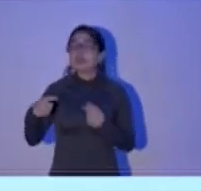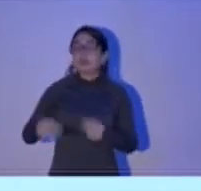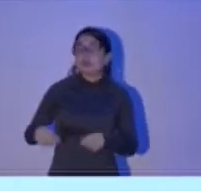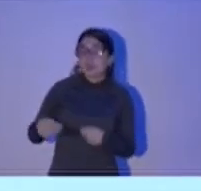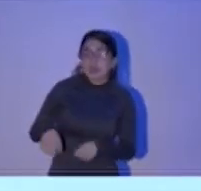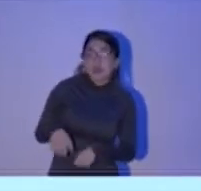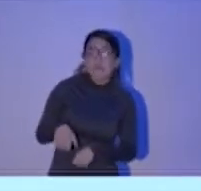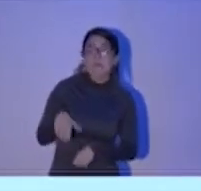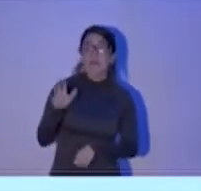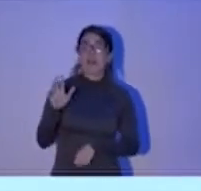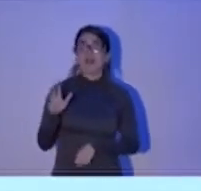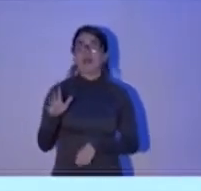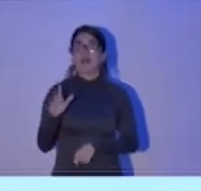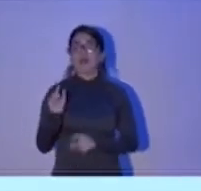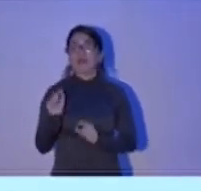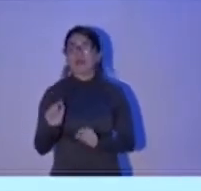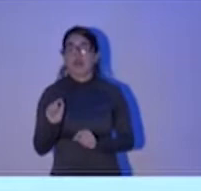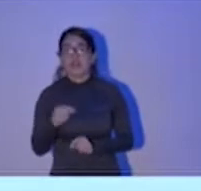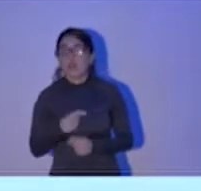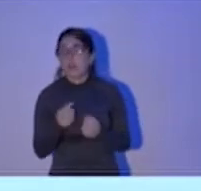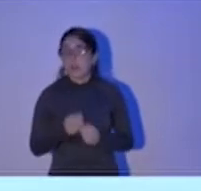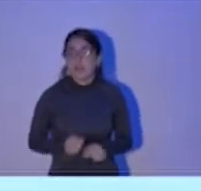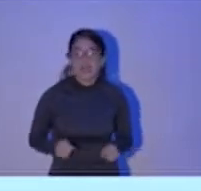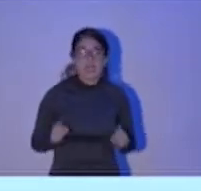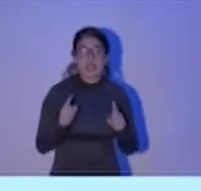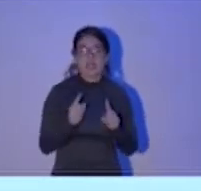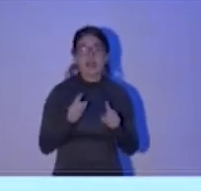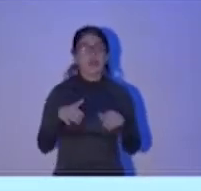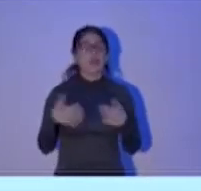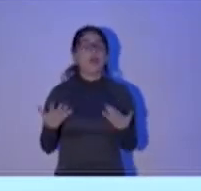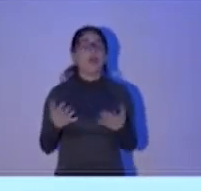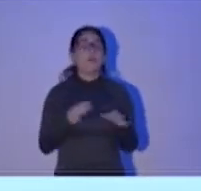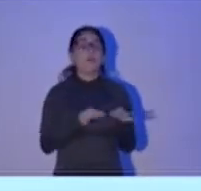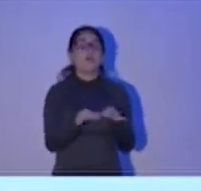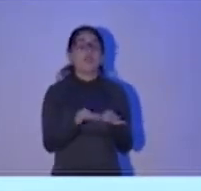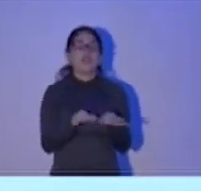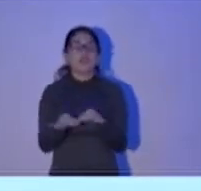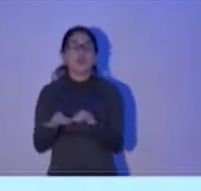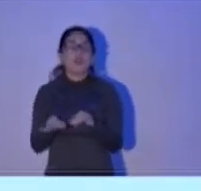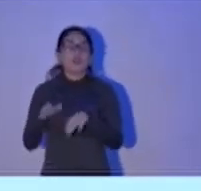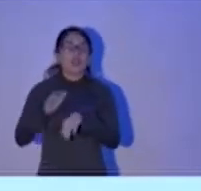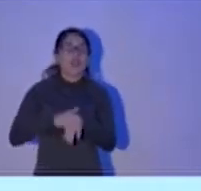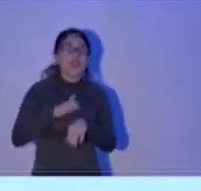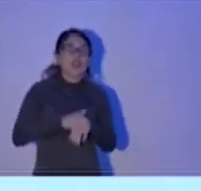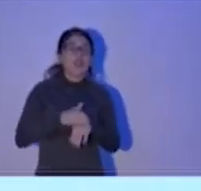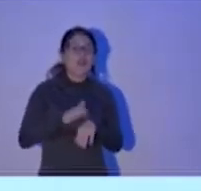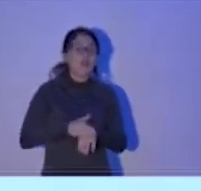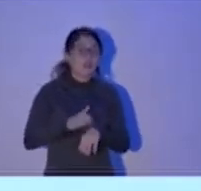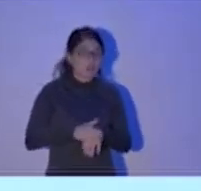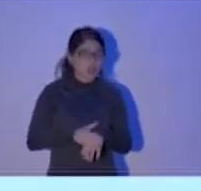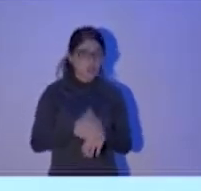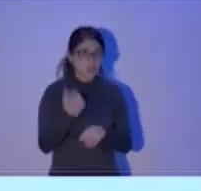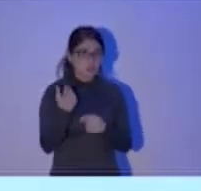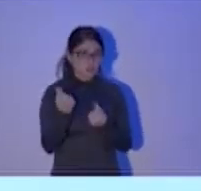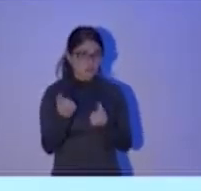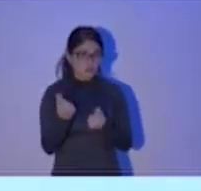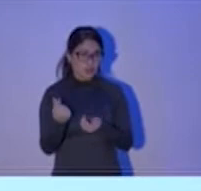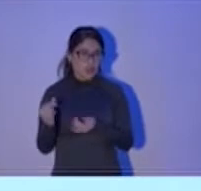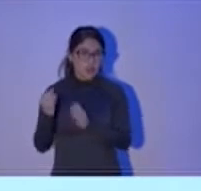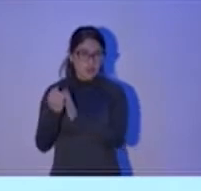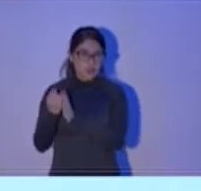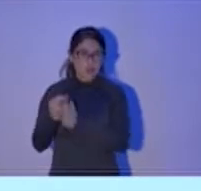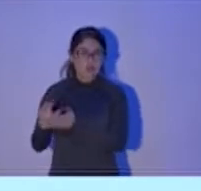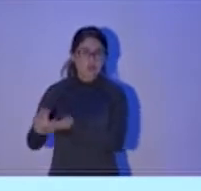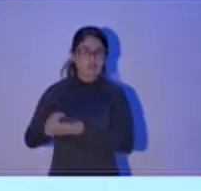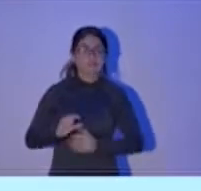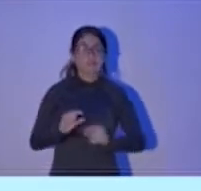por que precisa, e qual é, de fato, o planejamento que está sendo feito dessa aplicação desses recursos na